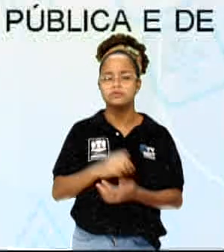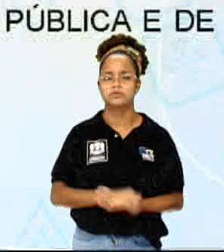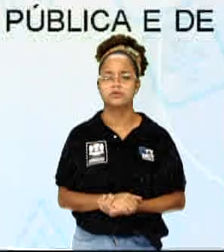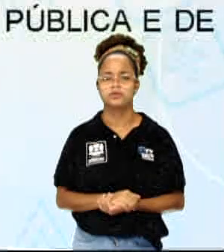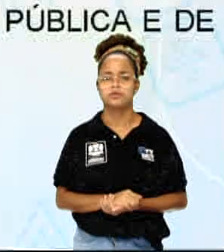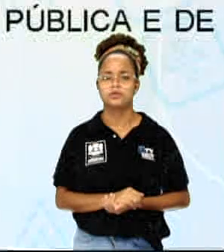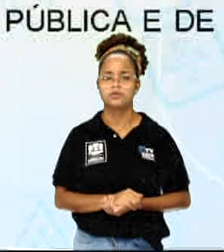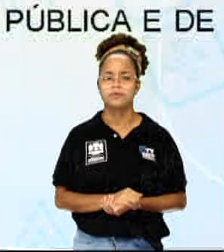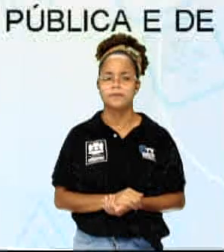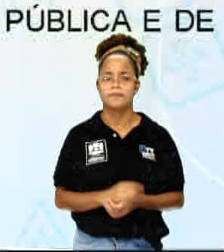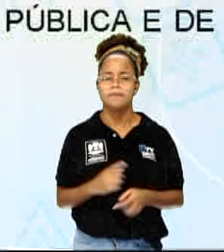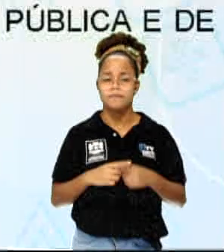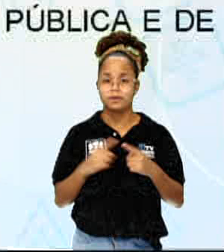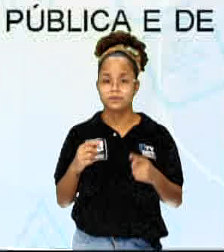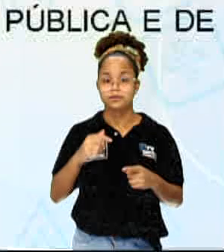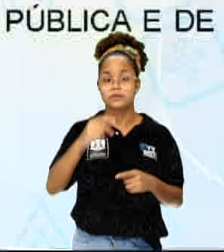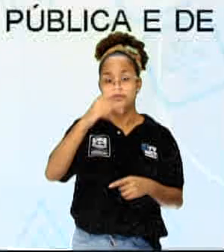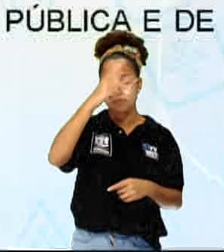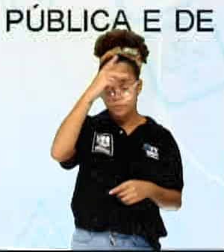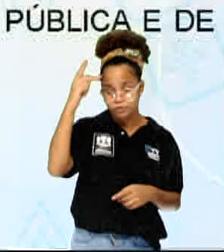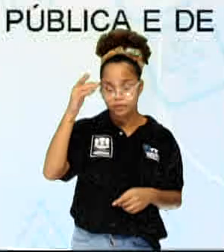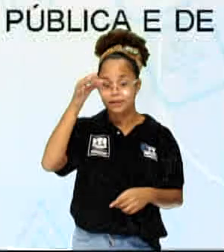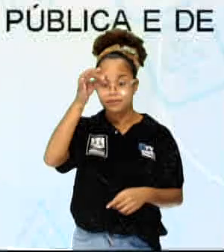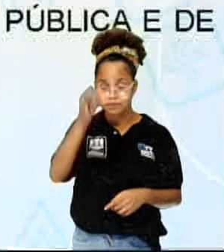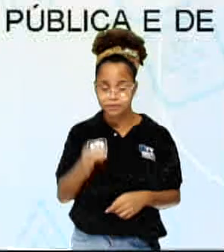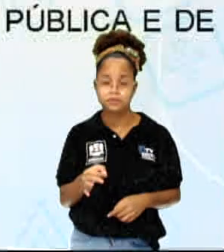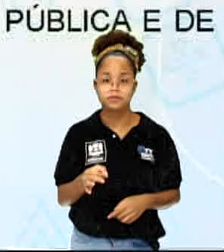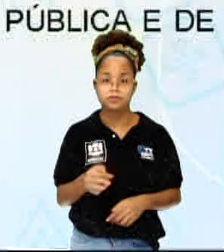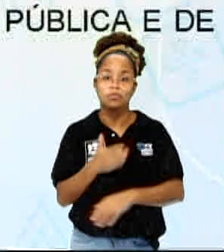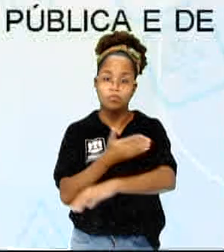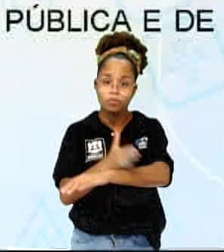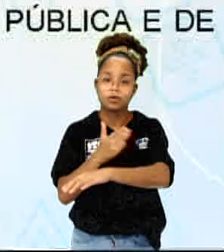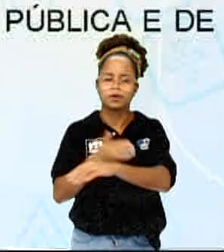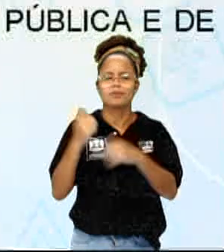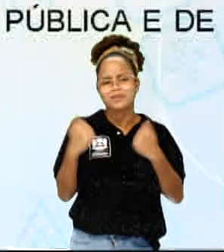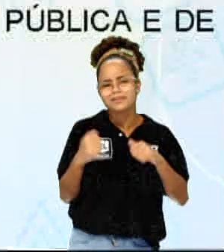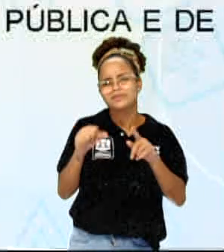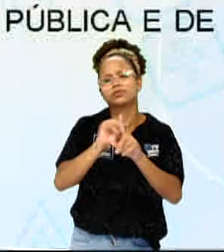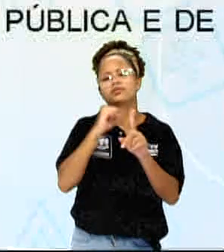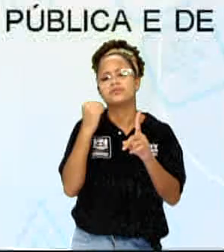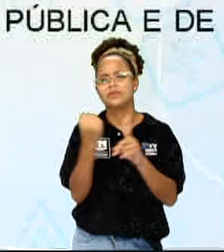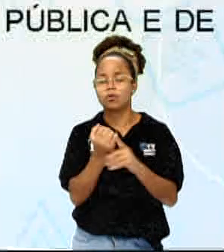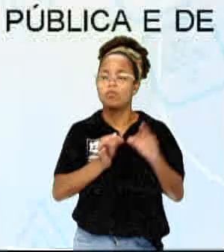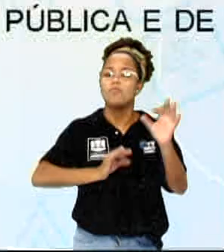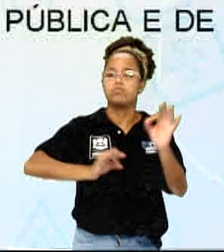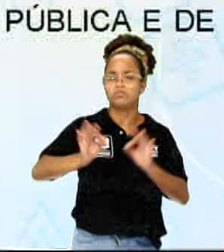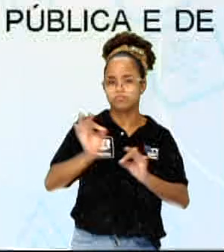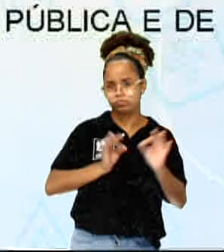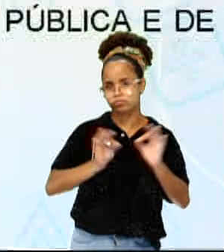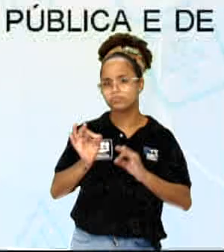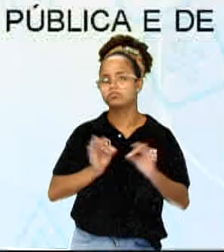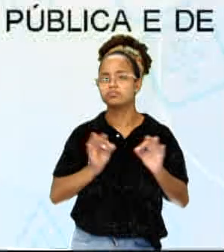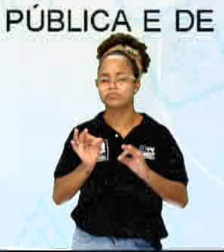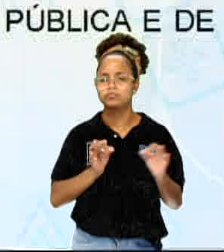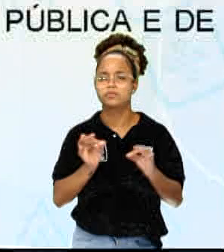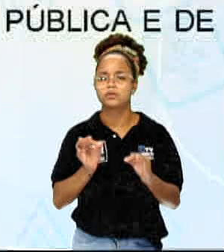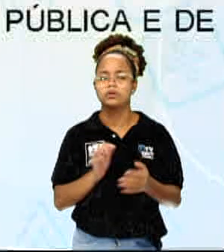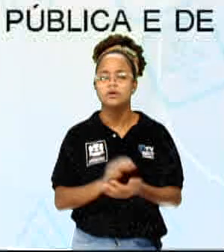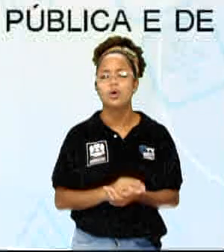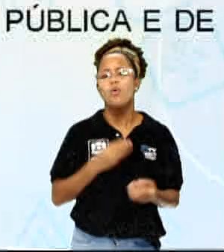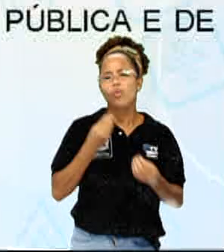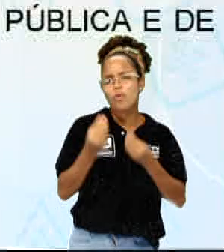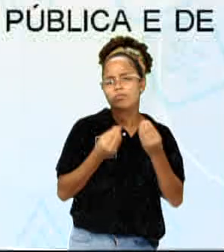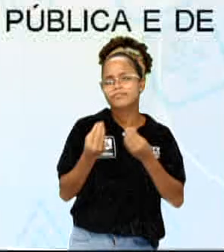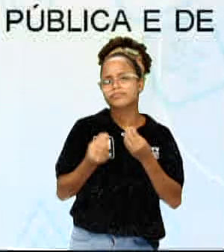tenha resultados práticos, é preciso que a sociedade seja organizada de tal modo que ninguém